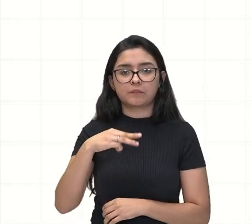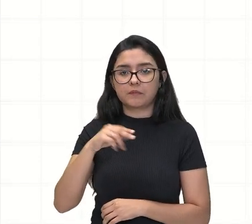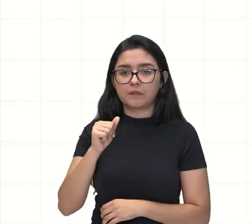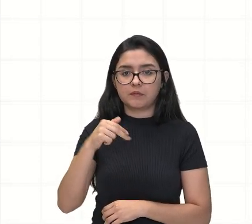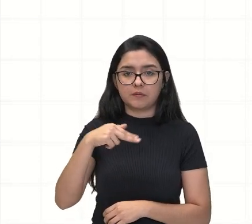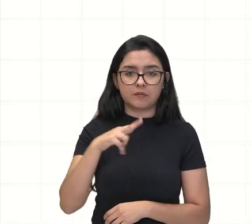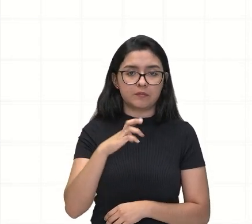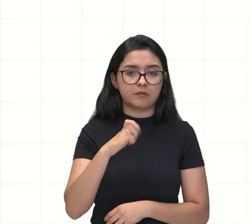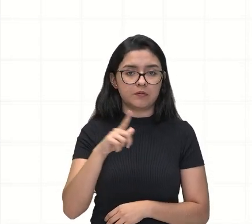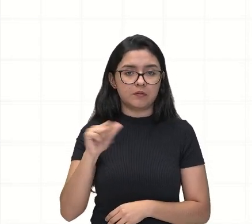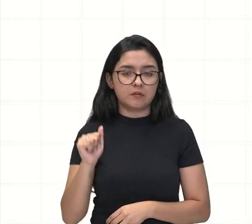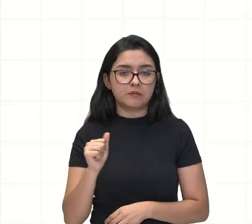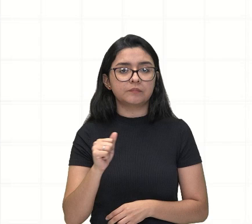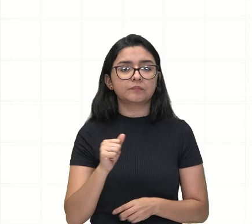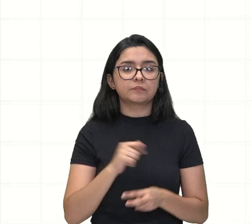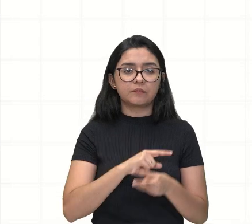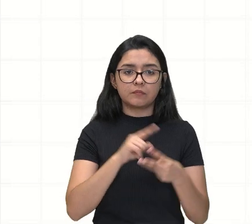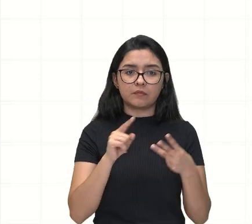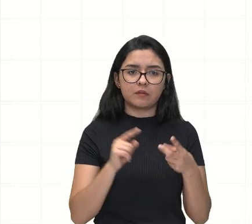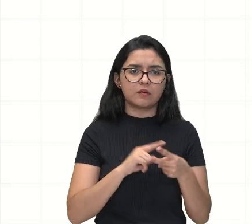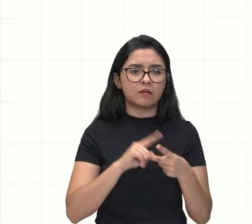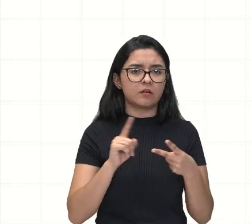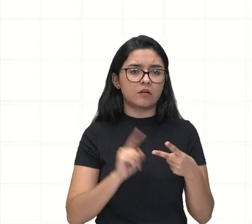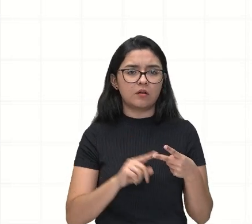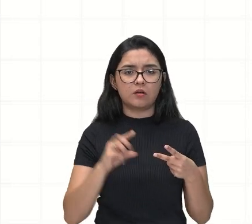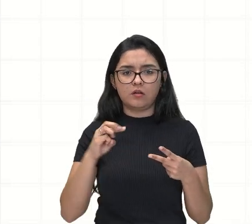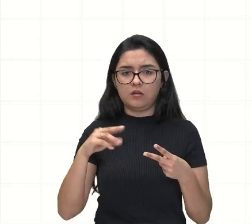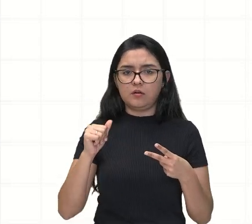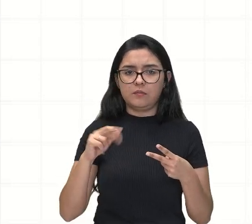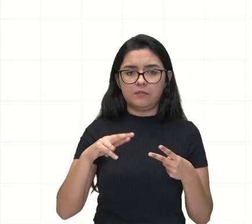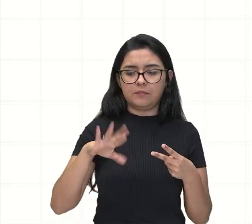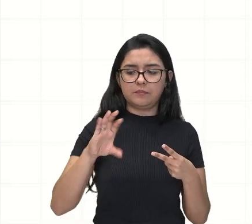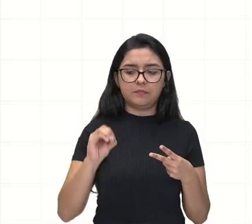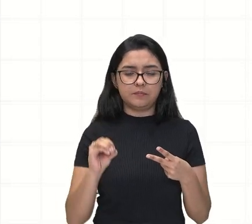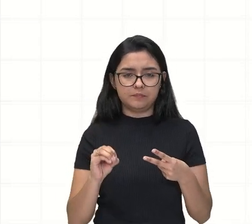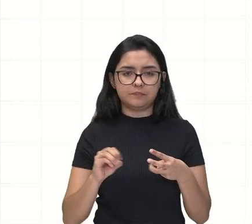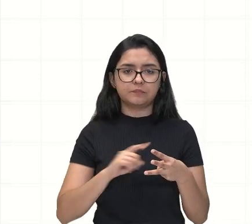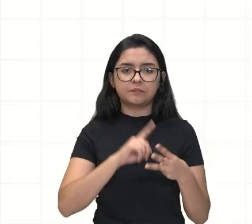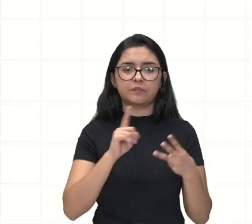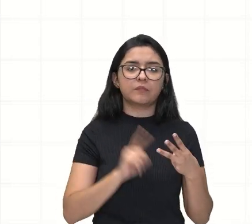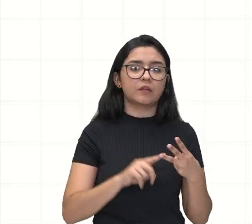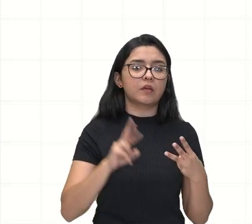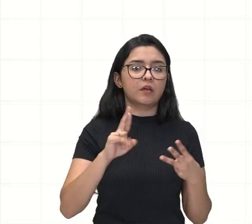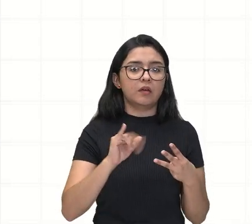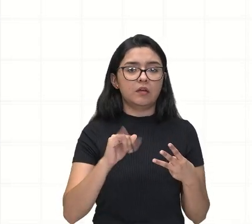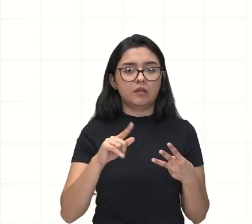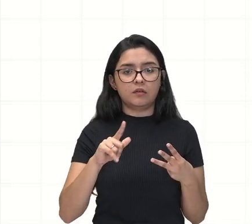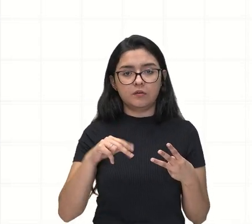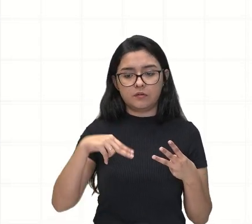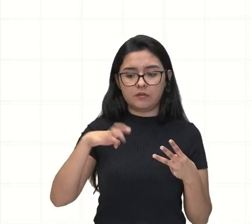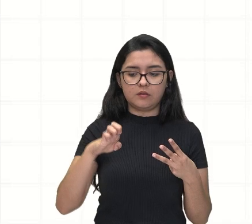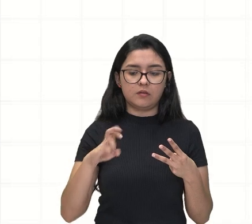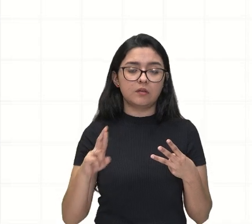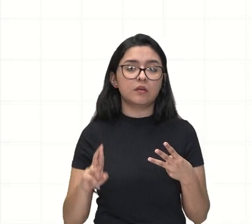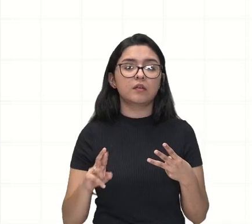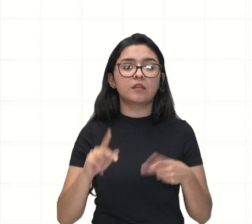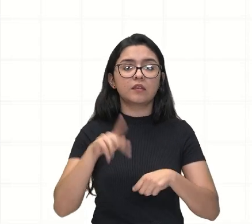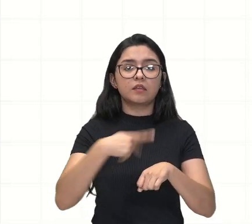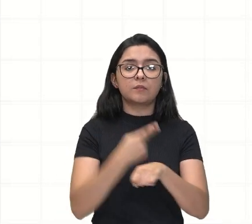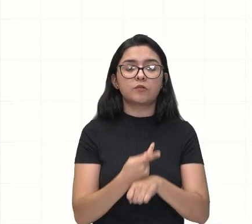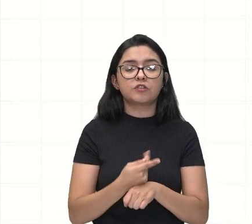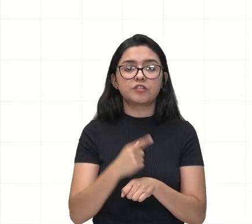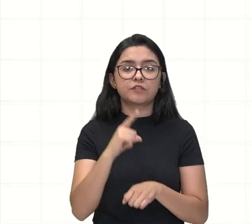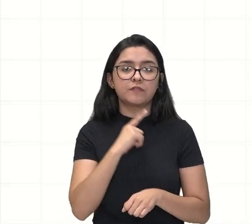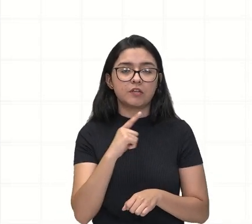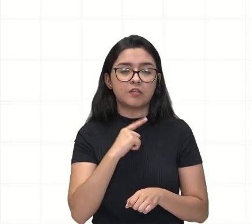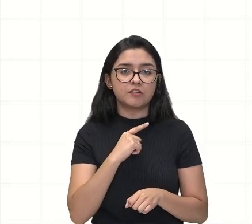Manuela, Mário e Hilner. E o que mais? Nós vamos dividir por 3, porque fala na